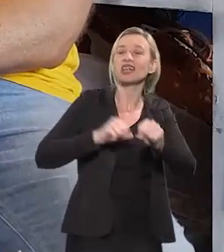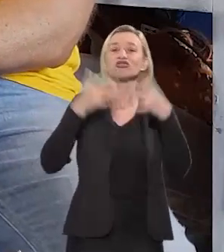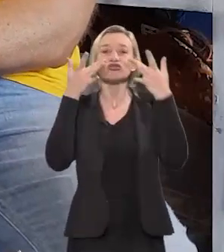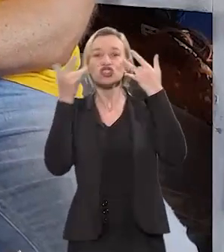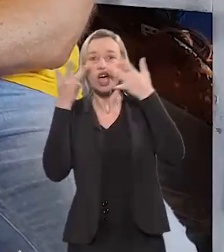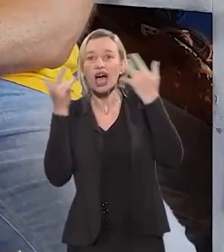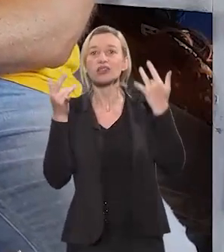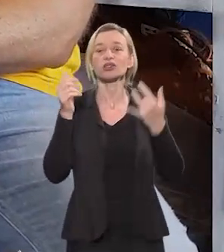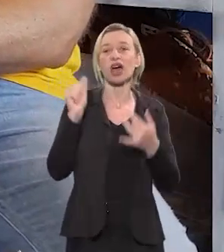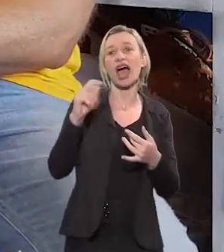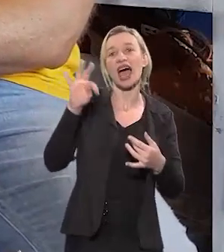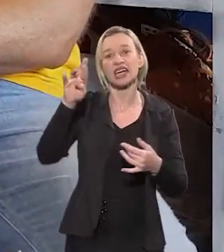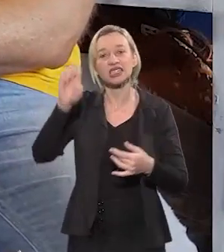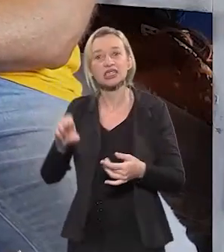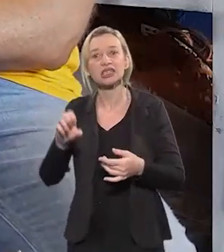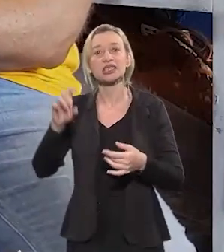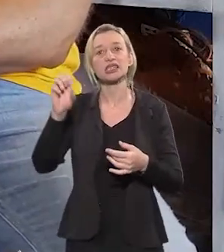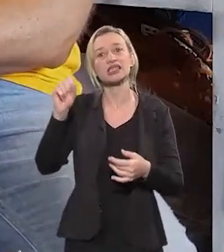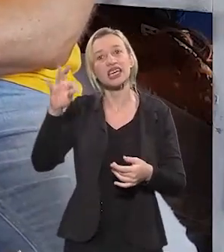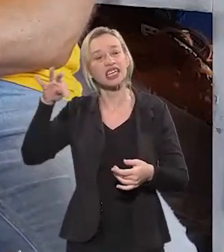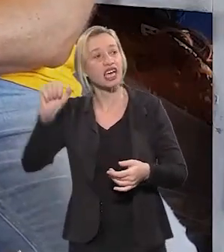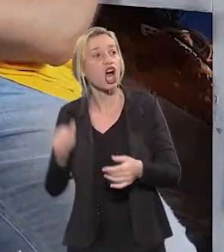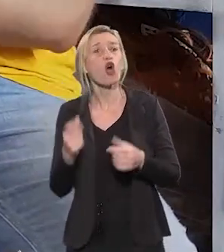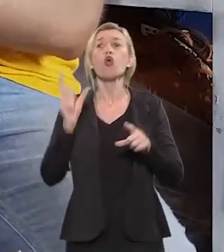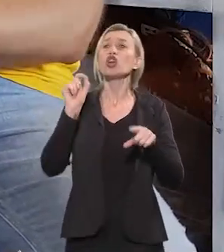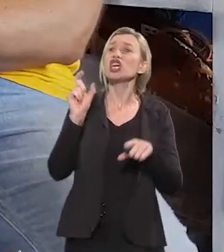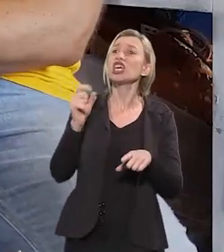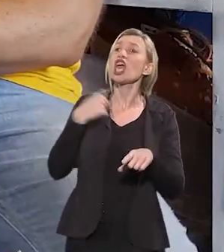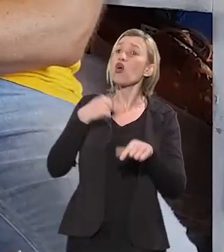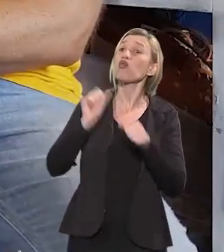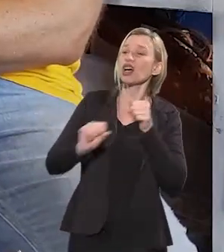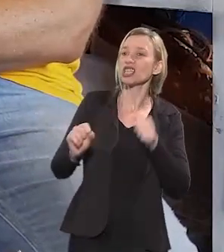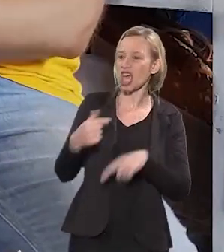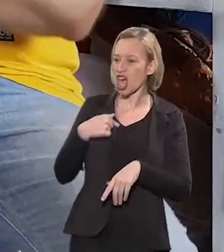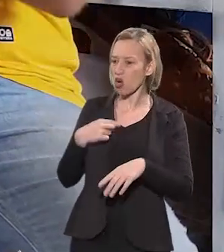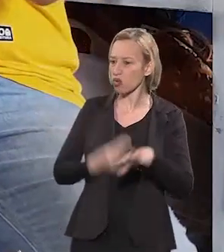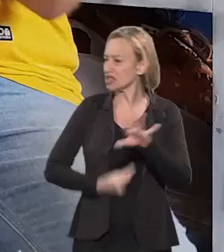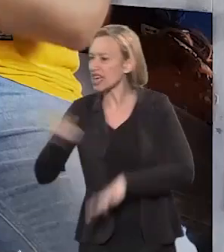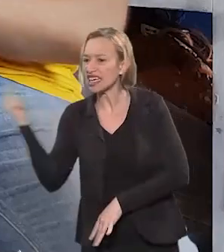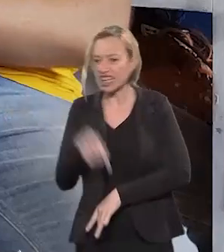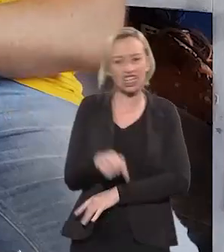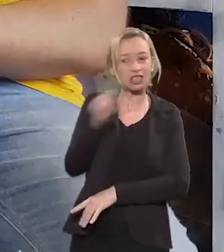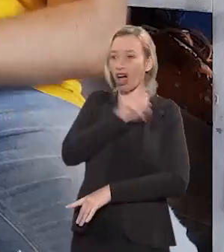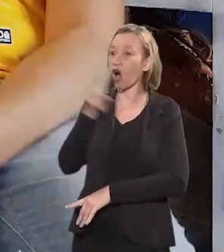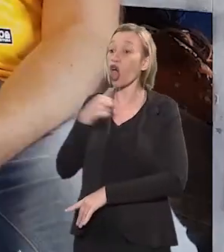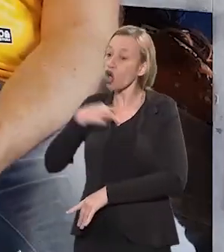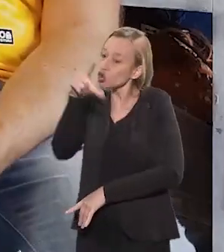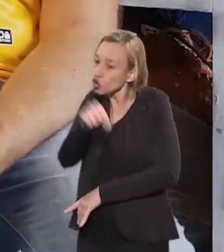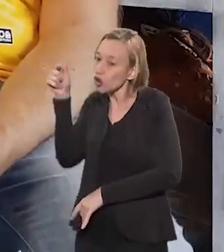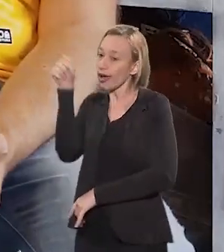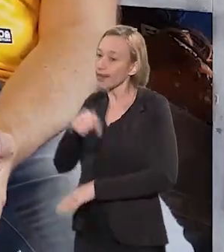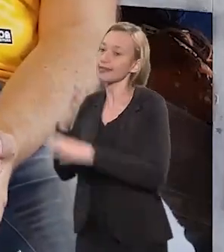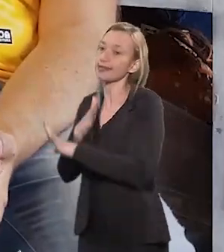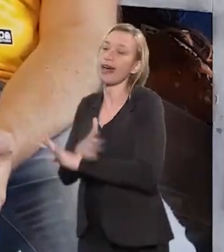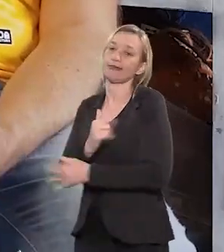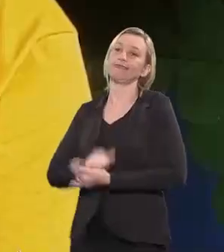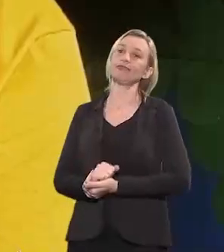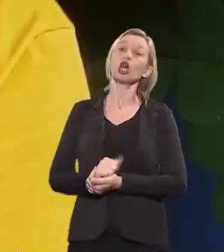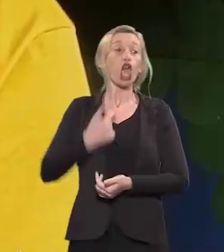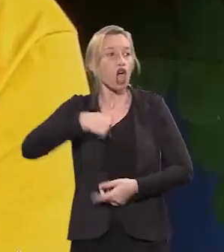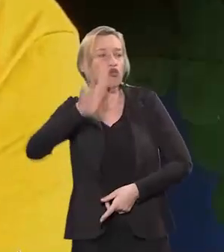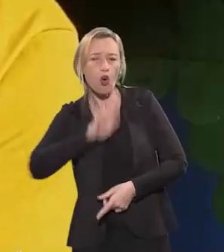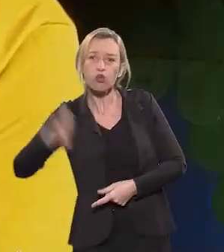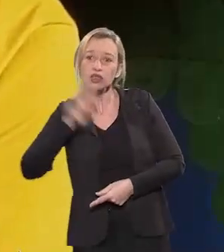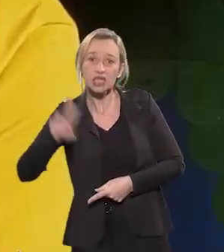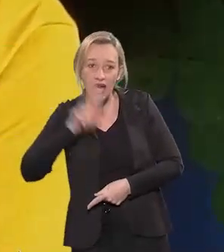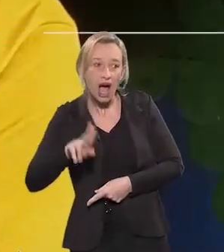formado em teatro, em artes cênicas. Eu pensei assim, o que eu posso fazer? Porque eu não vou sair daqui. Pode ter os defeitos que tiver, essa é a cidade que eu escolhi para mim. Eu